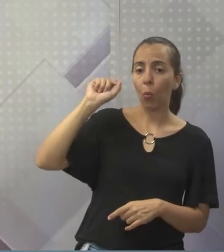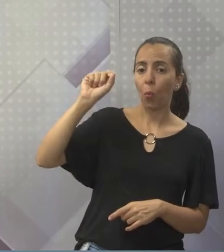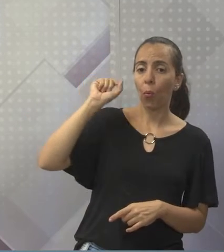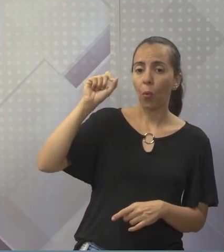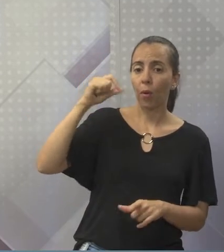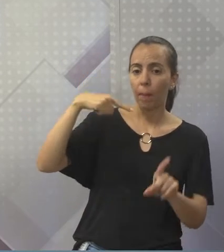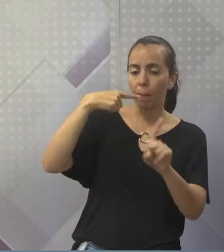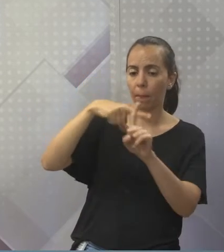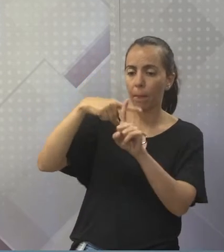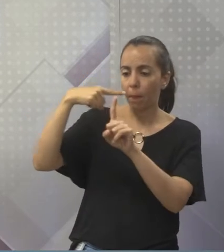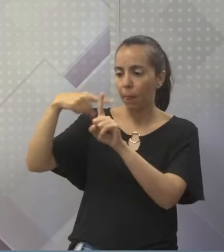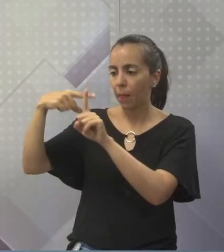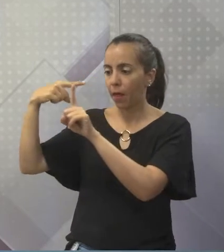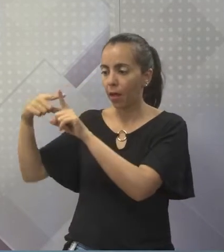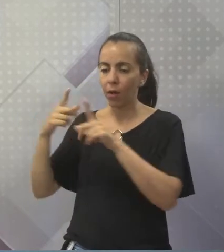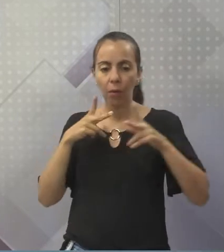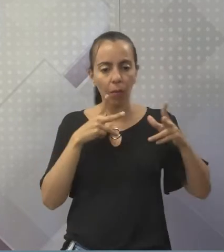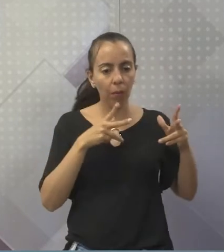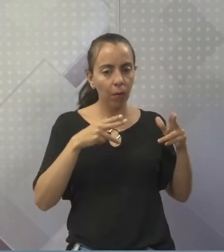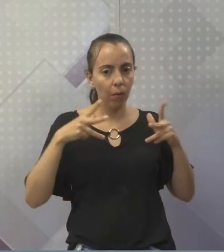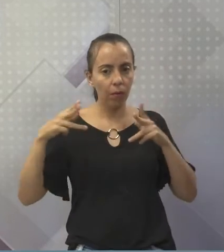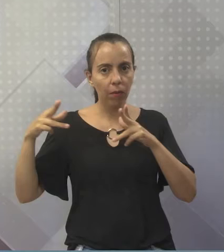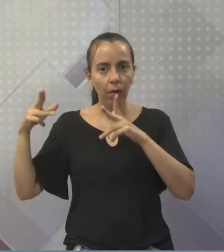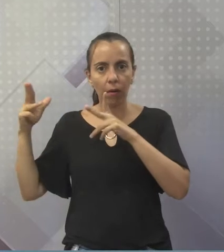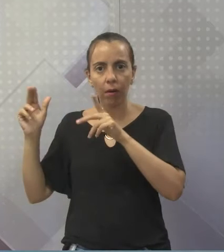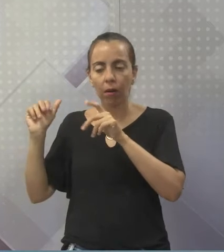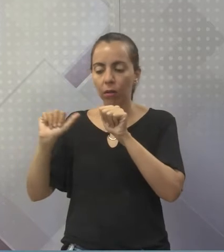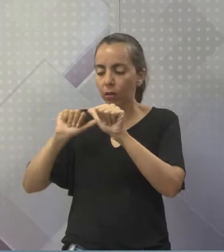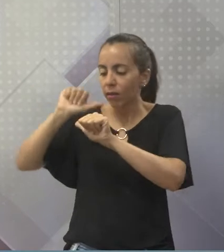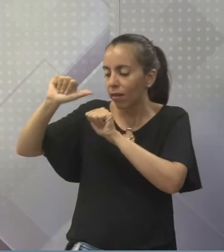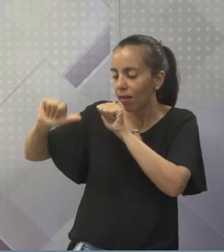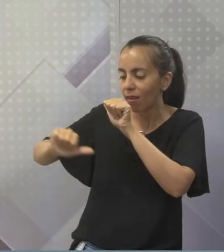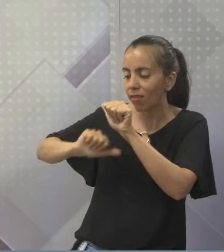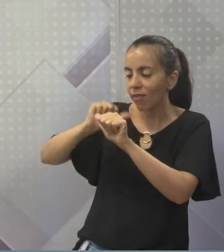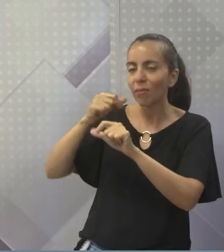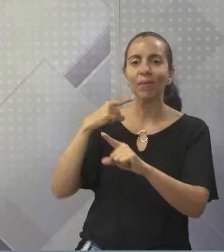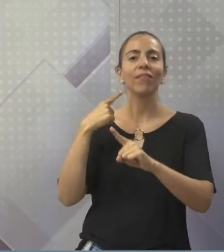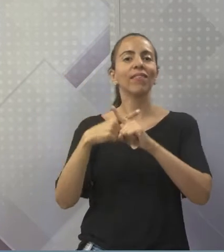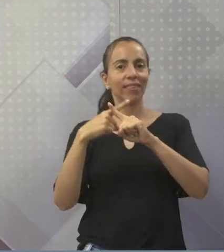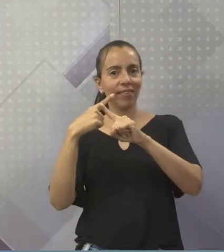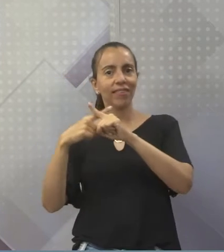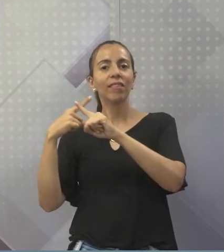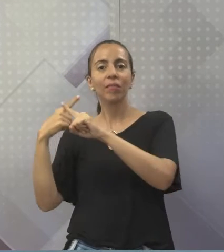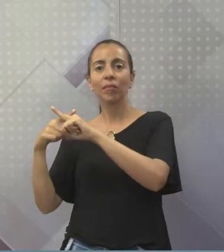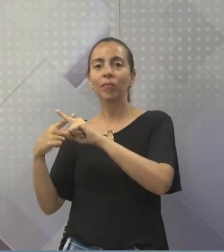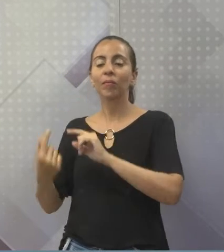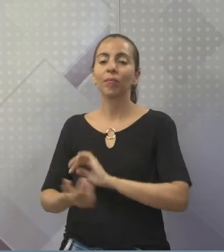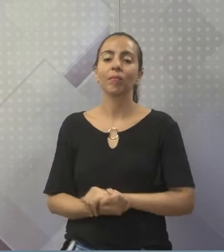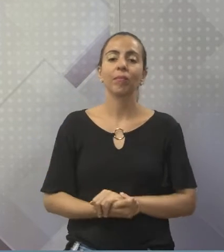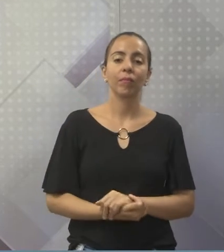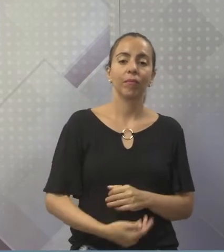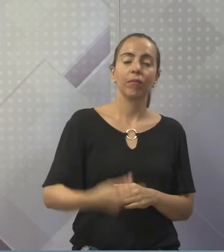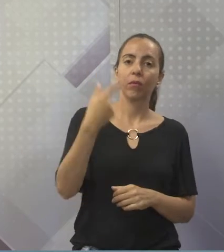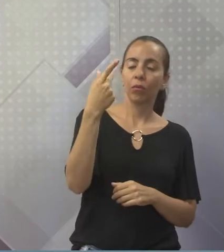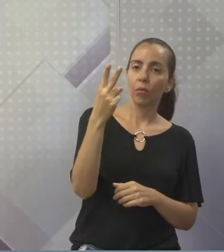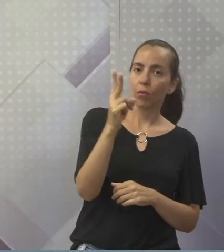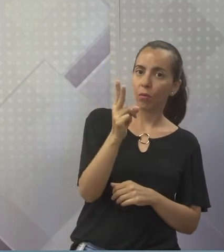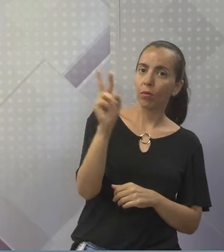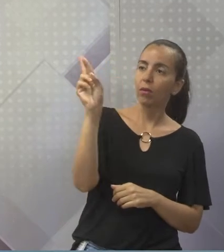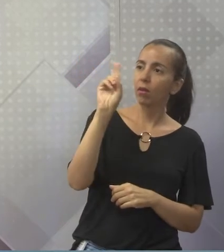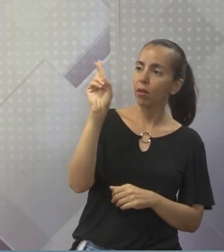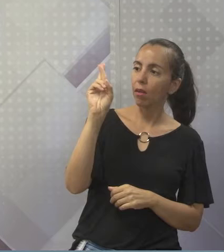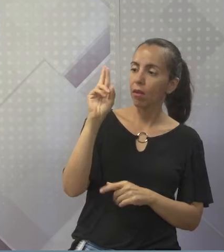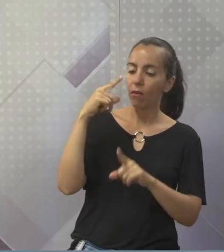soma de iguais a gente pode transformar em multiplicação. Eu teria aqui R$ 2 vezes